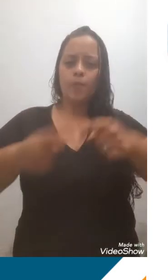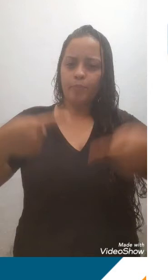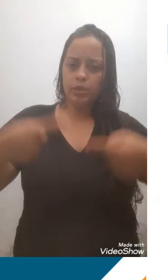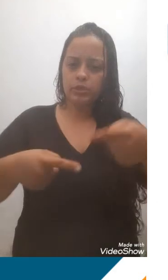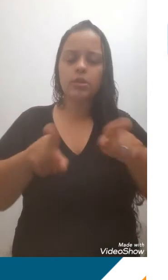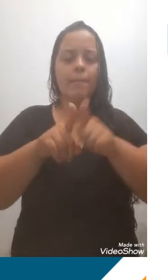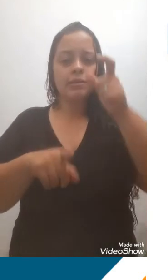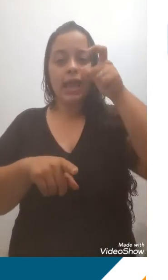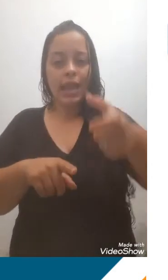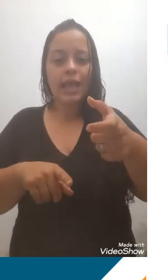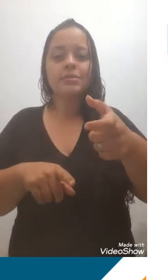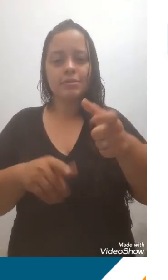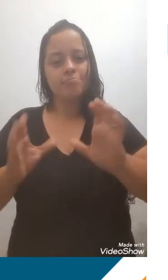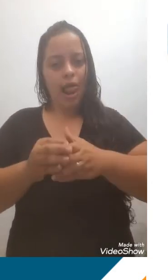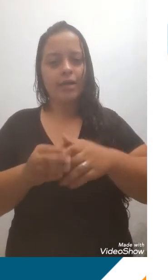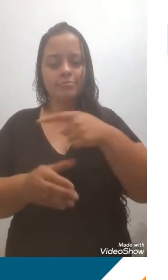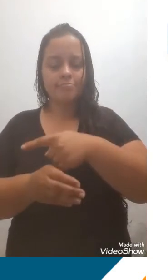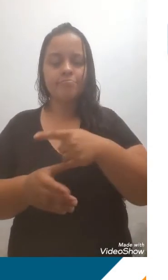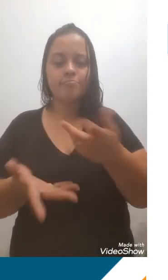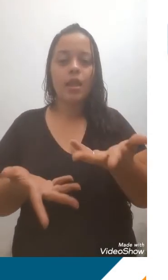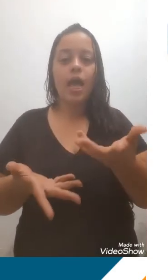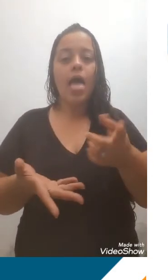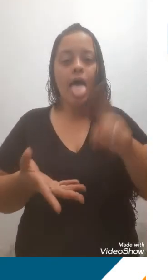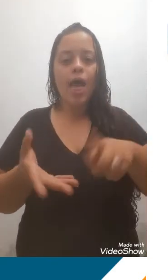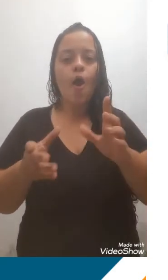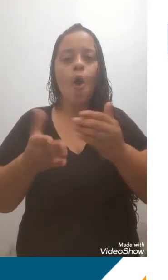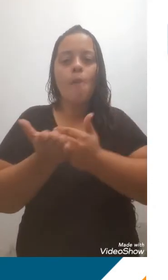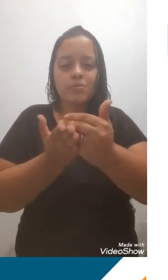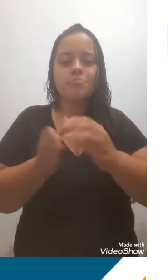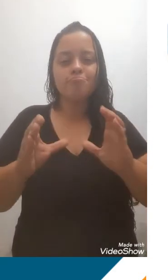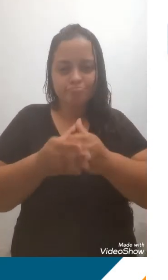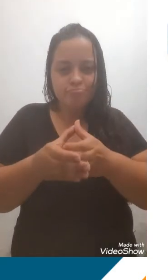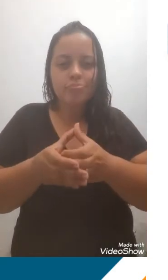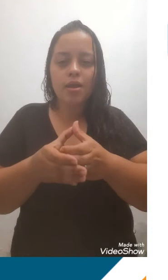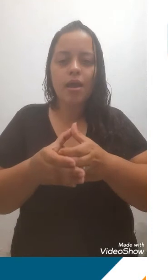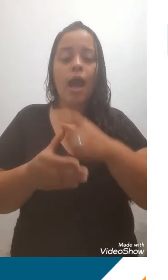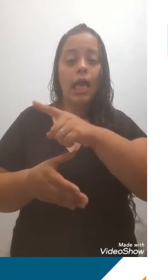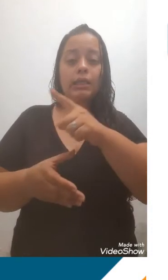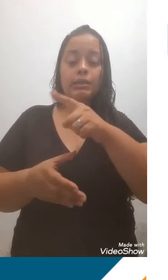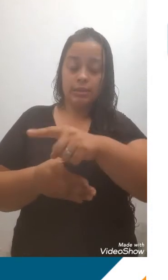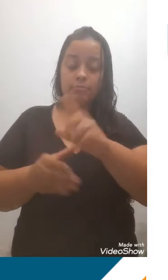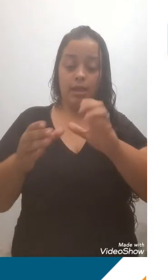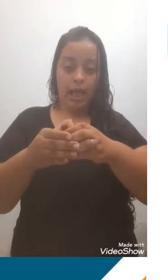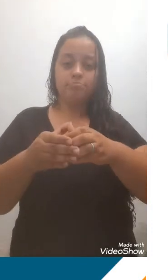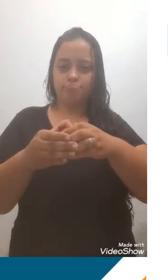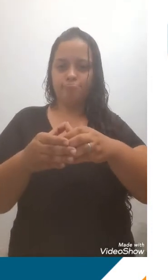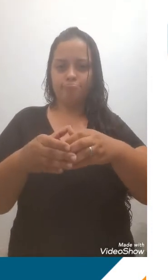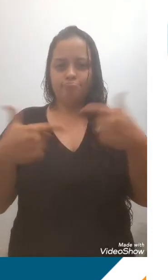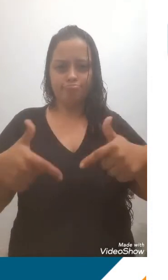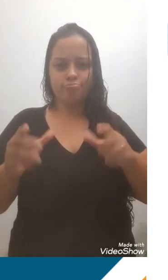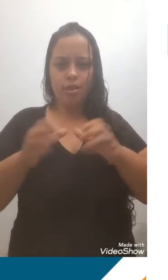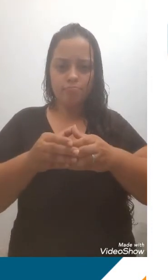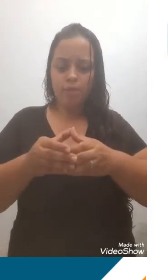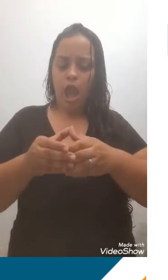dos interesses dessa nova classe. Então, uma vez formada a classe, uma vez que essa classe operária ela se forma